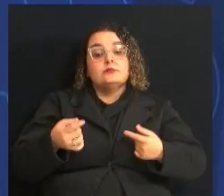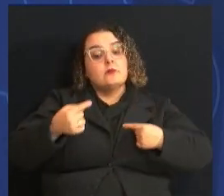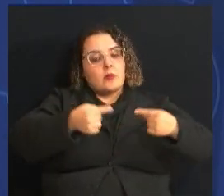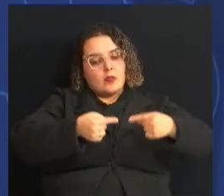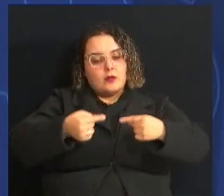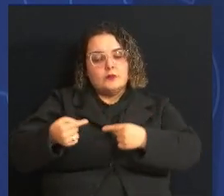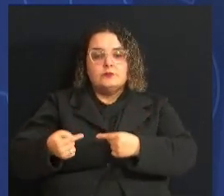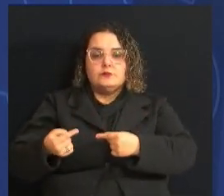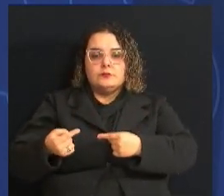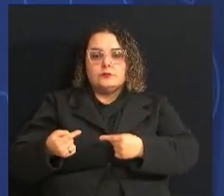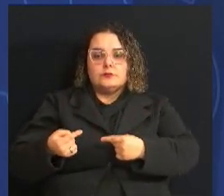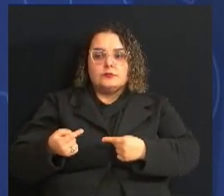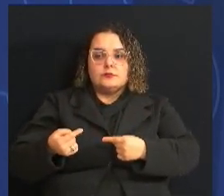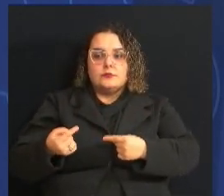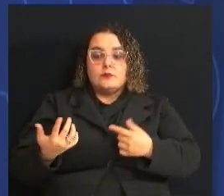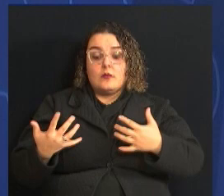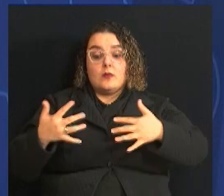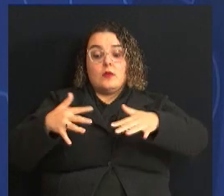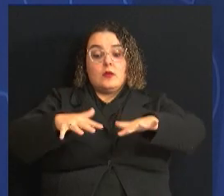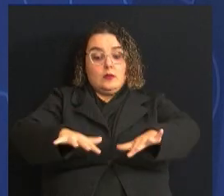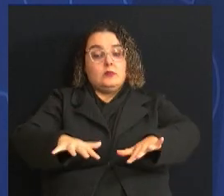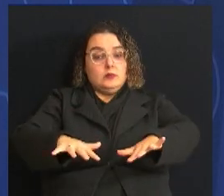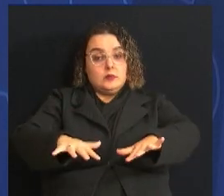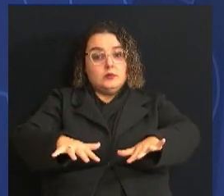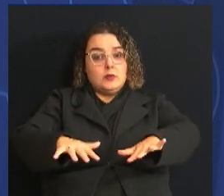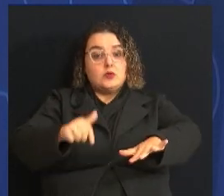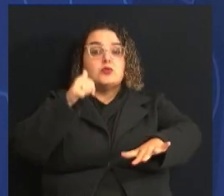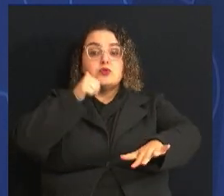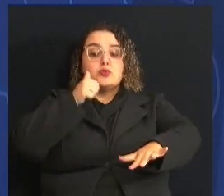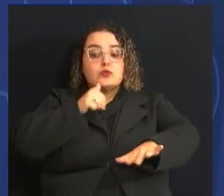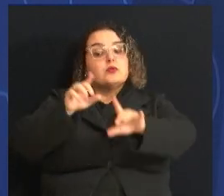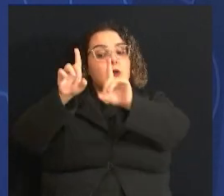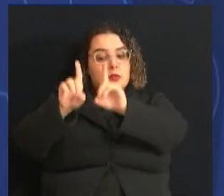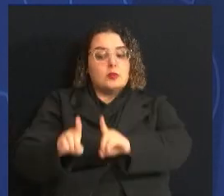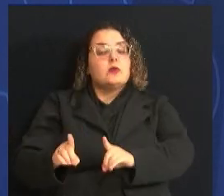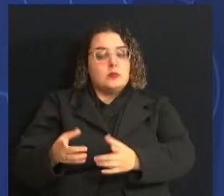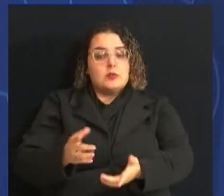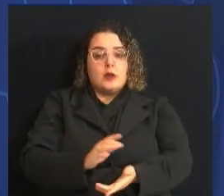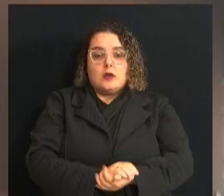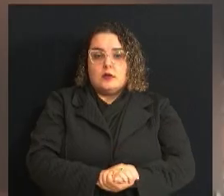a inserção no mercado de trabalho de mulheres com deficiência.